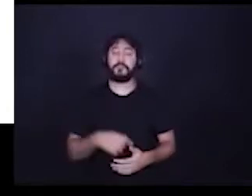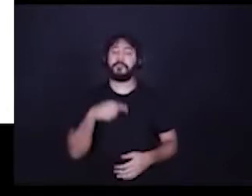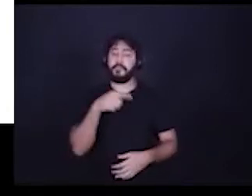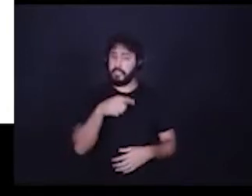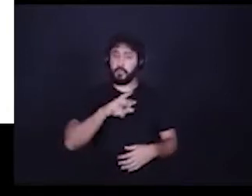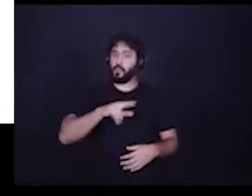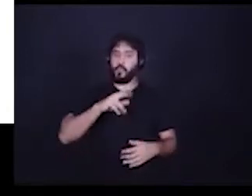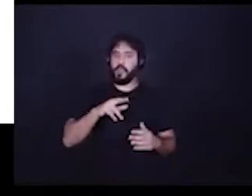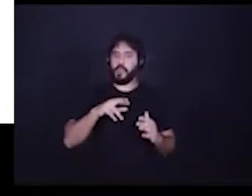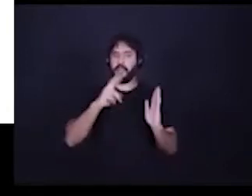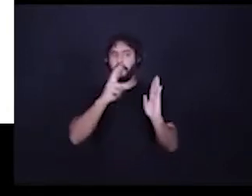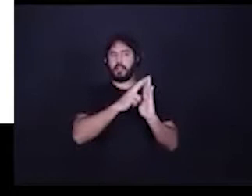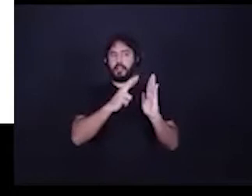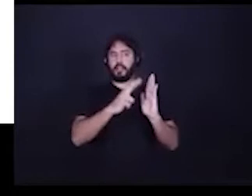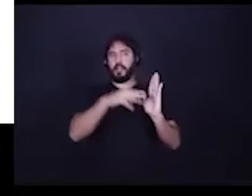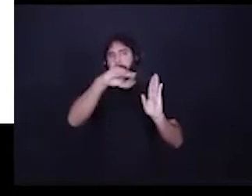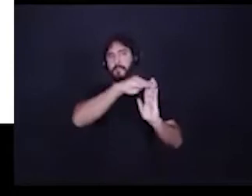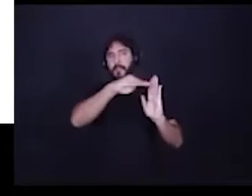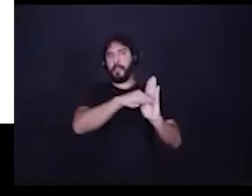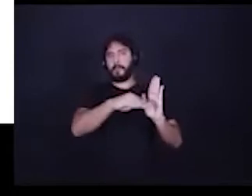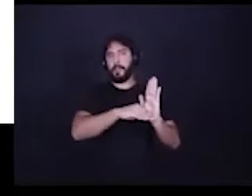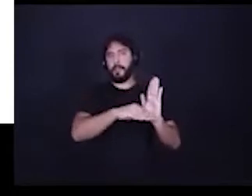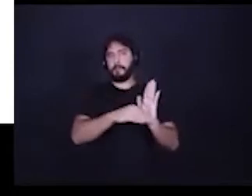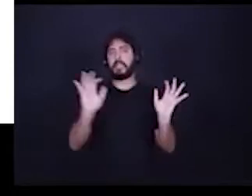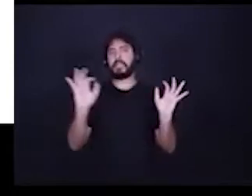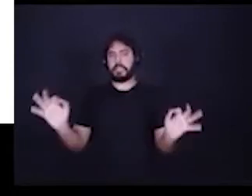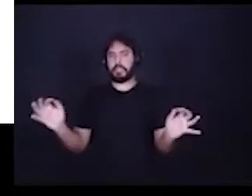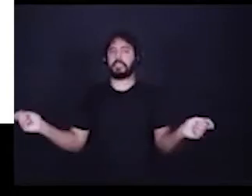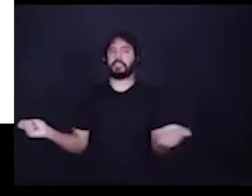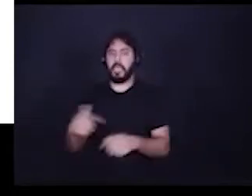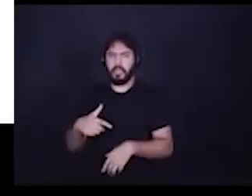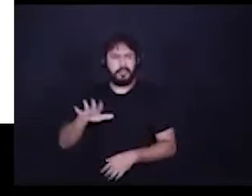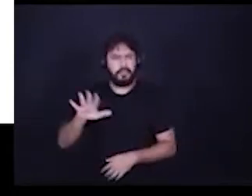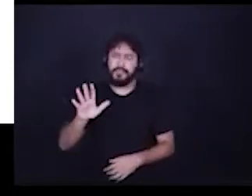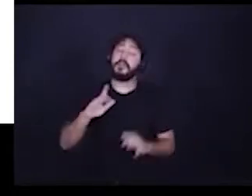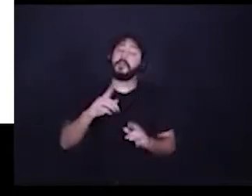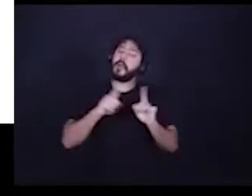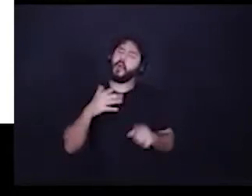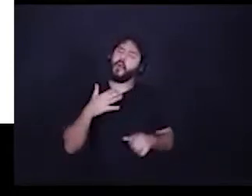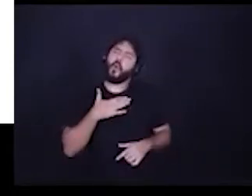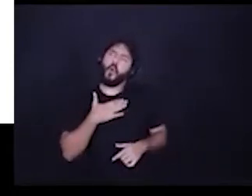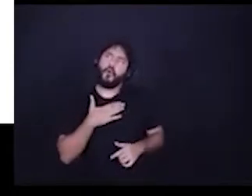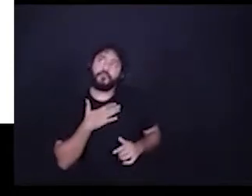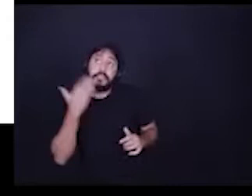de sucesso, mas é como eu gosto de entender que o campo está